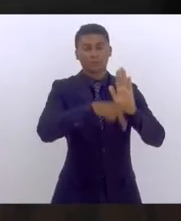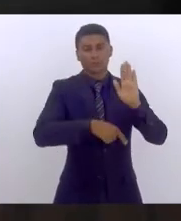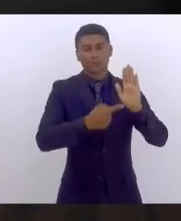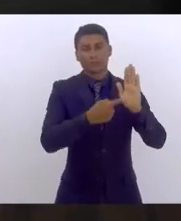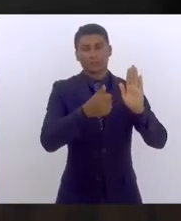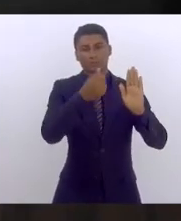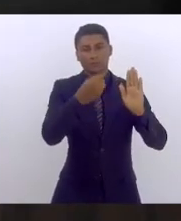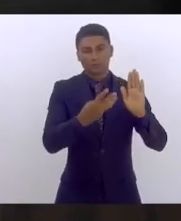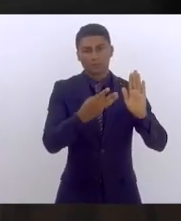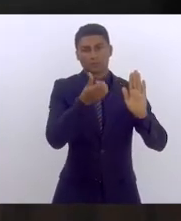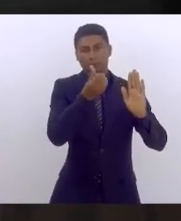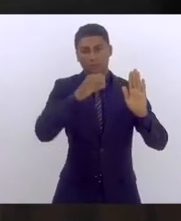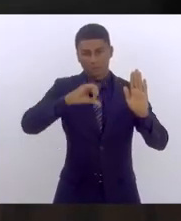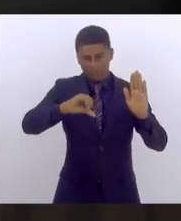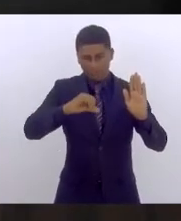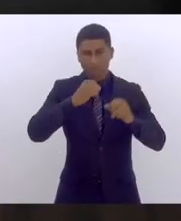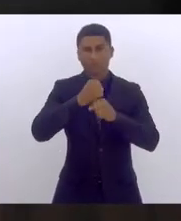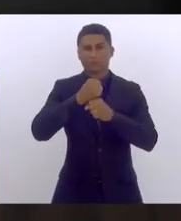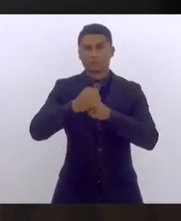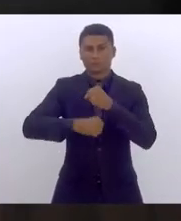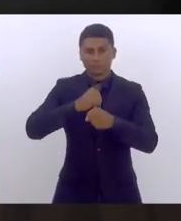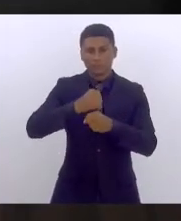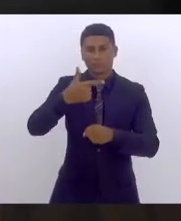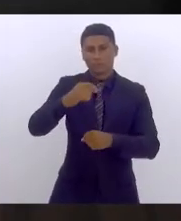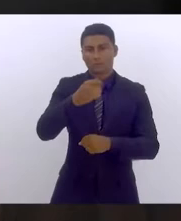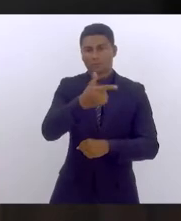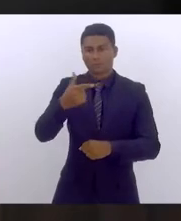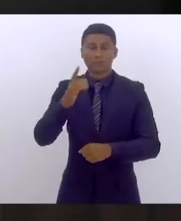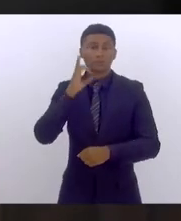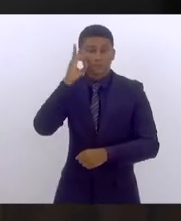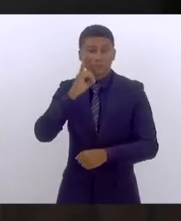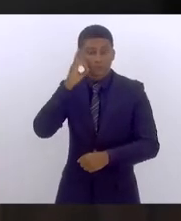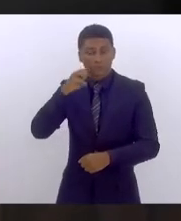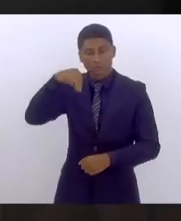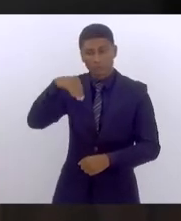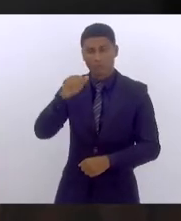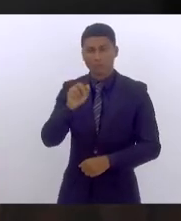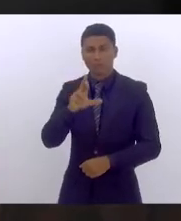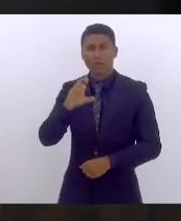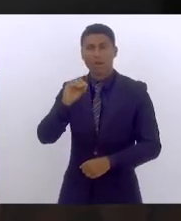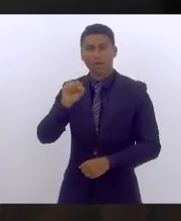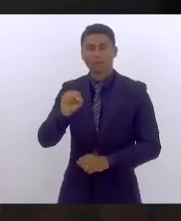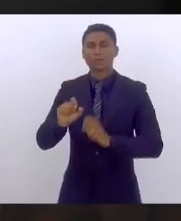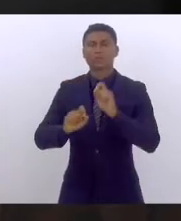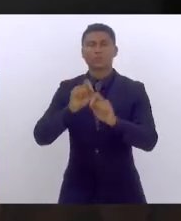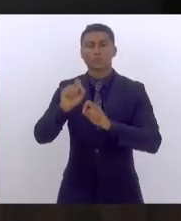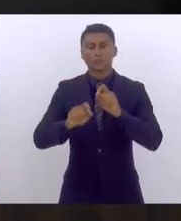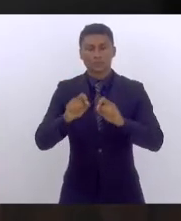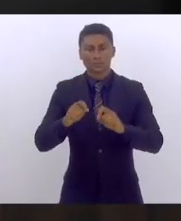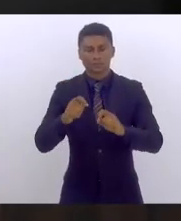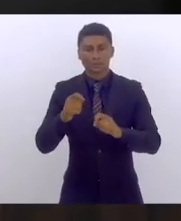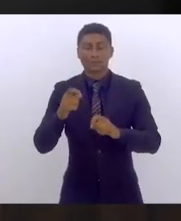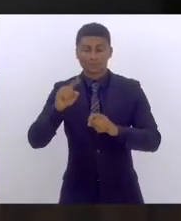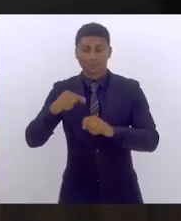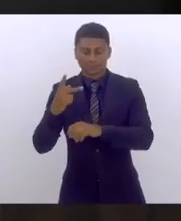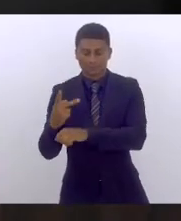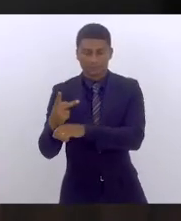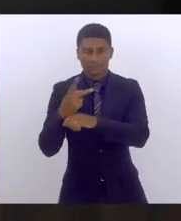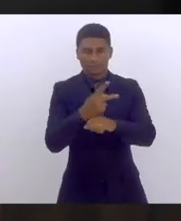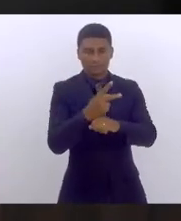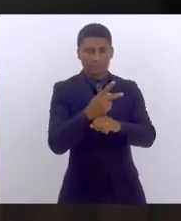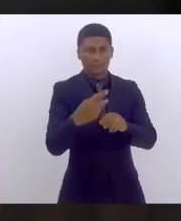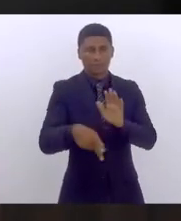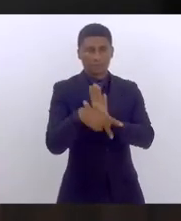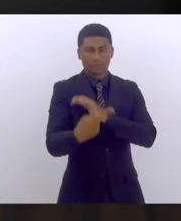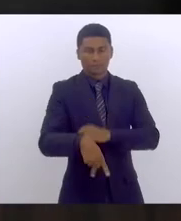número 1396. De 2022, de autoria do deputado Marcos Abraão, que concede o título benemérito do Estado do Rio de Janeiro